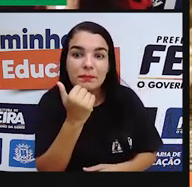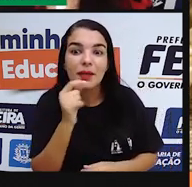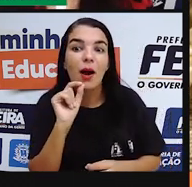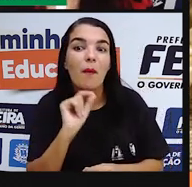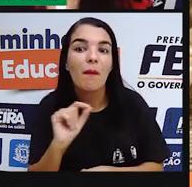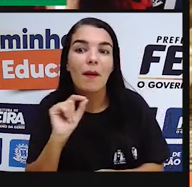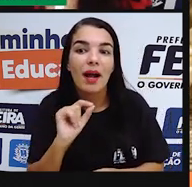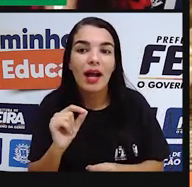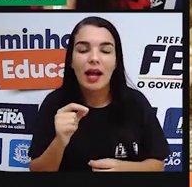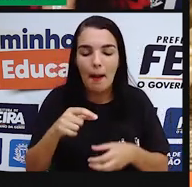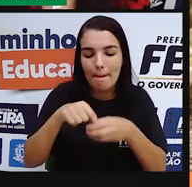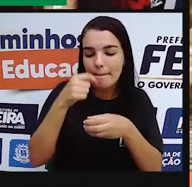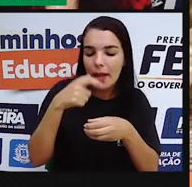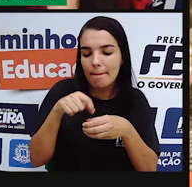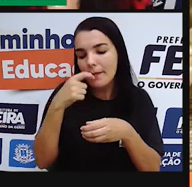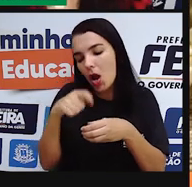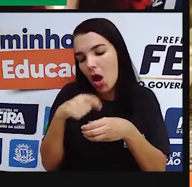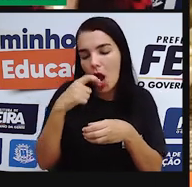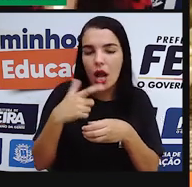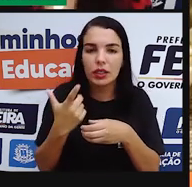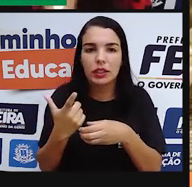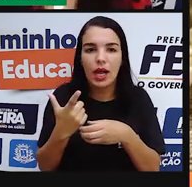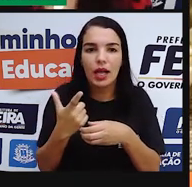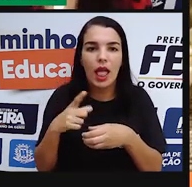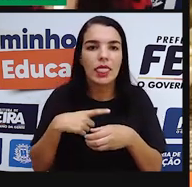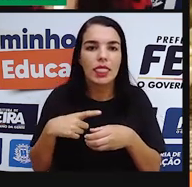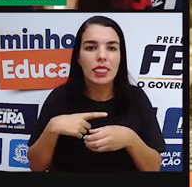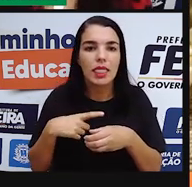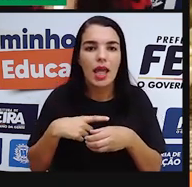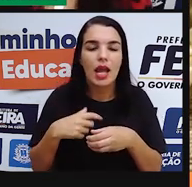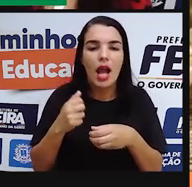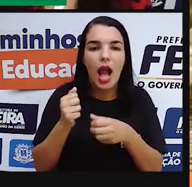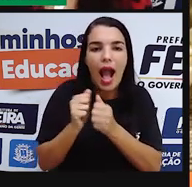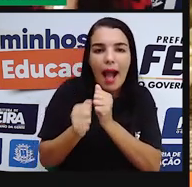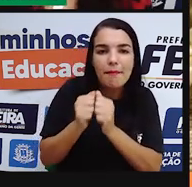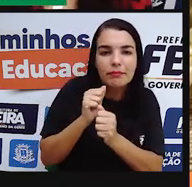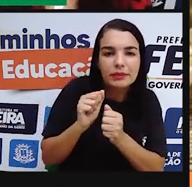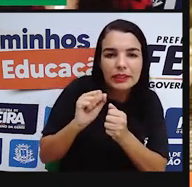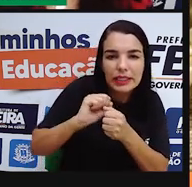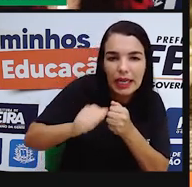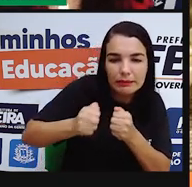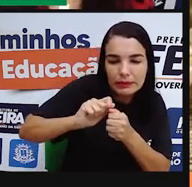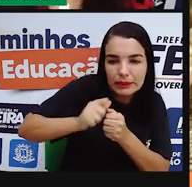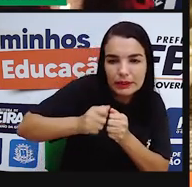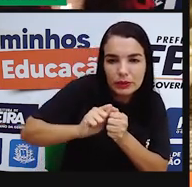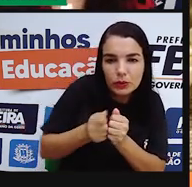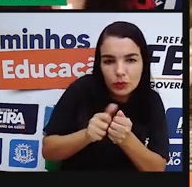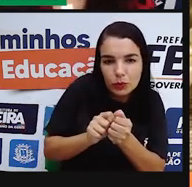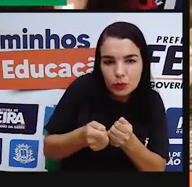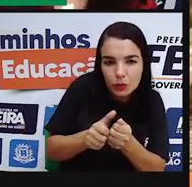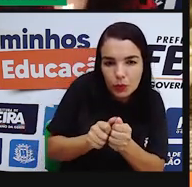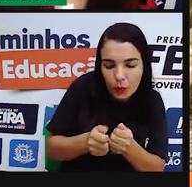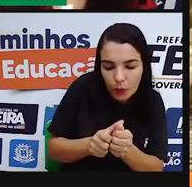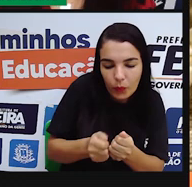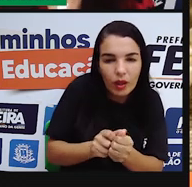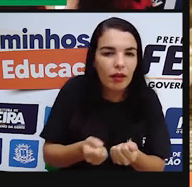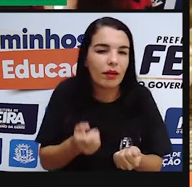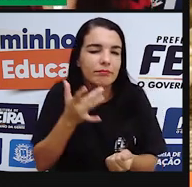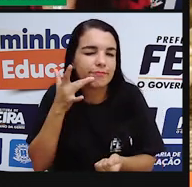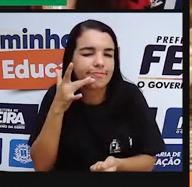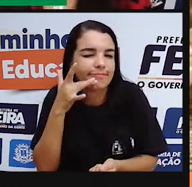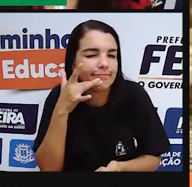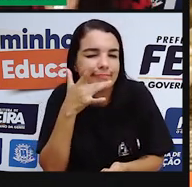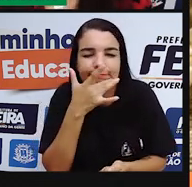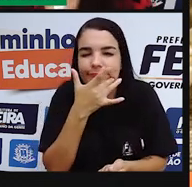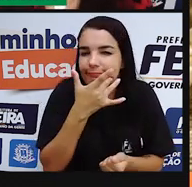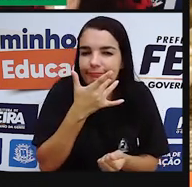vocês anteriormente, a pipoca, temos a paçoca também, né? O amendoim, comidas feitas com amendoim, que é o caso da paçoca, do pé